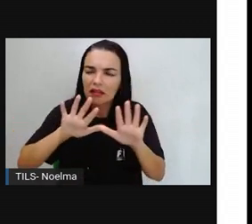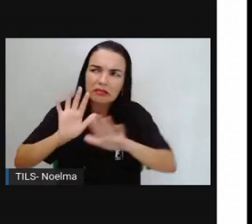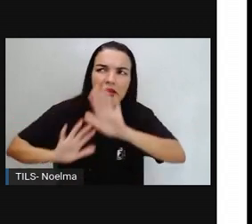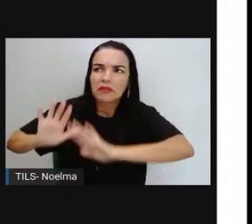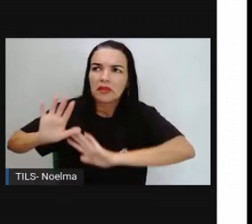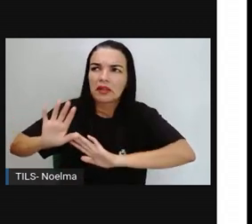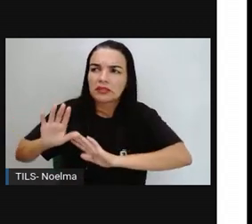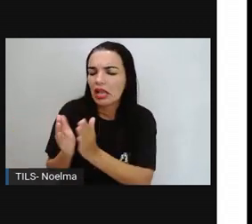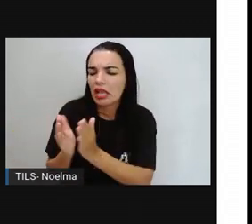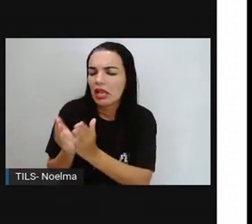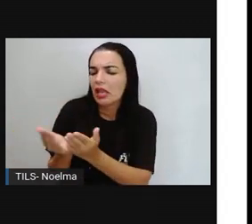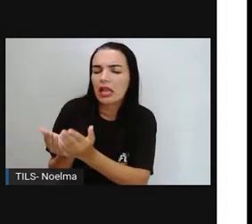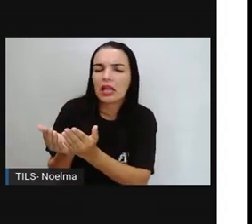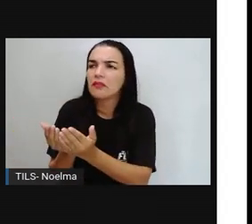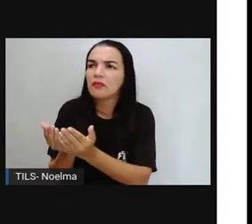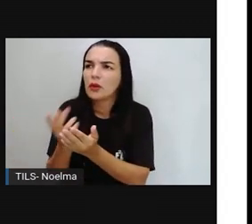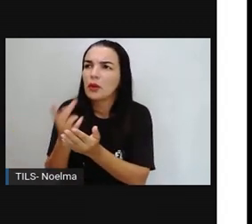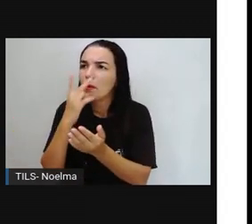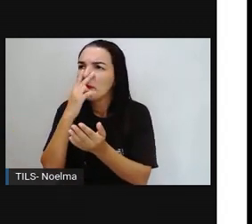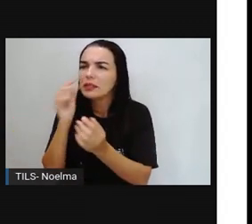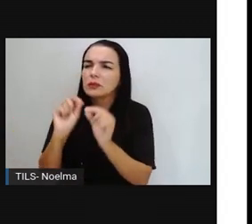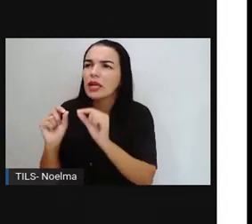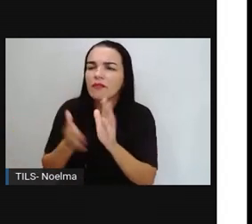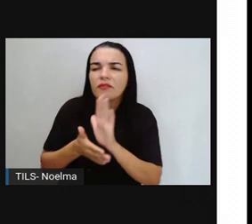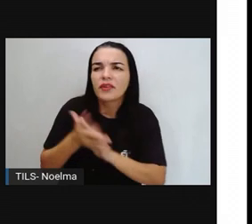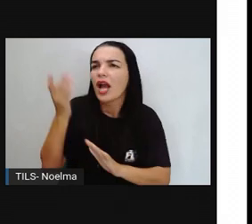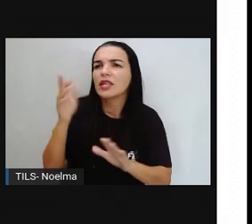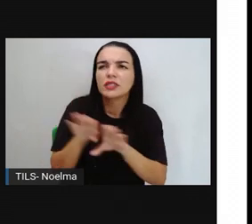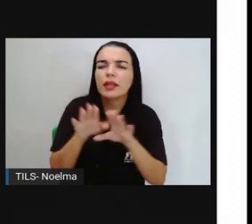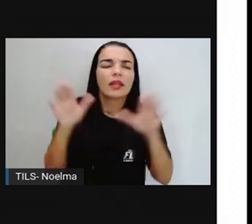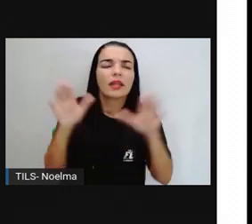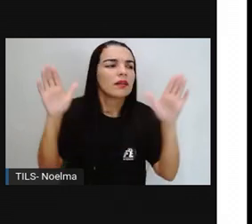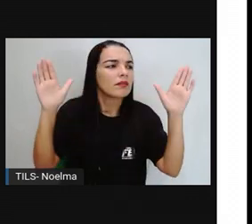fala de uma viagem, talvez apareça alguma coisa ligada à aventura, né?